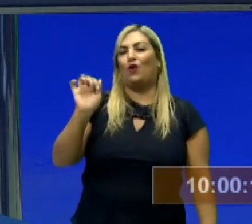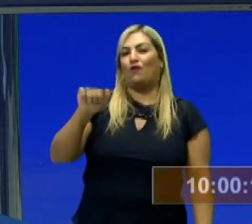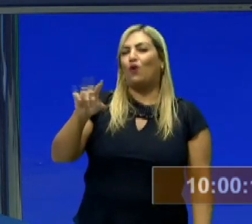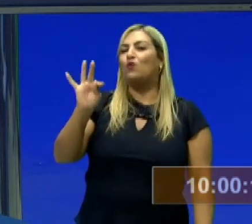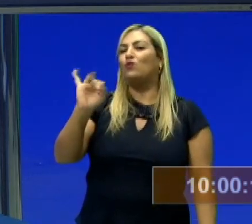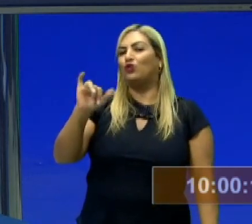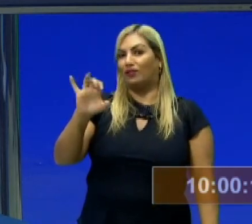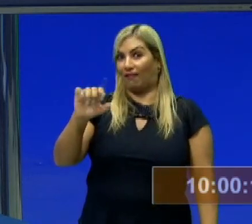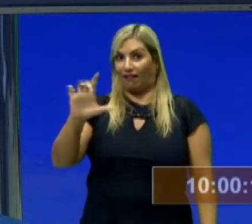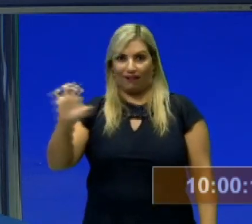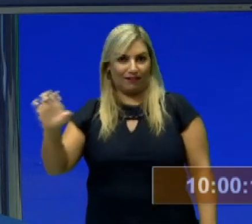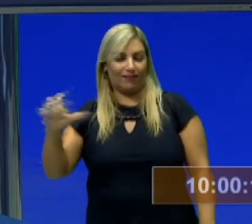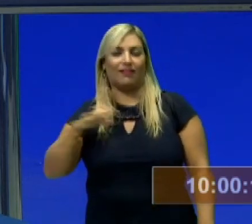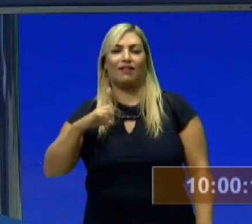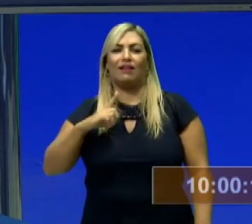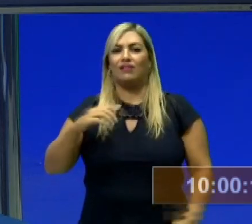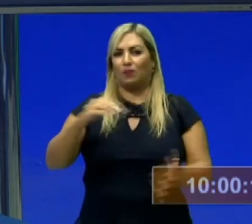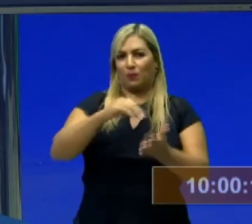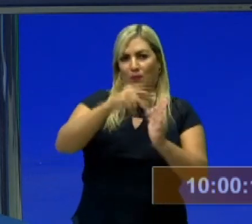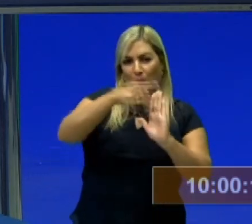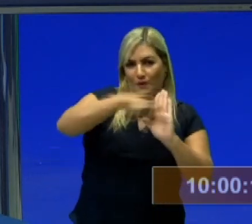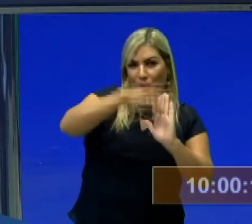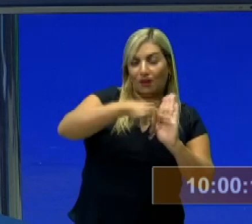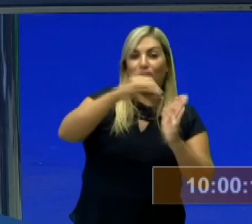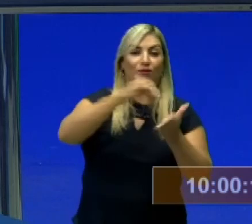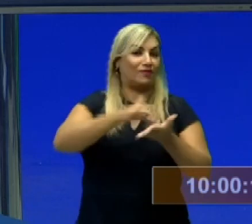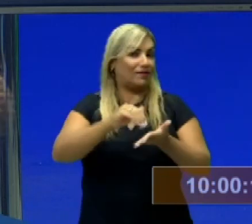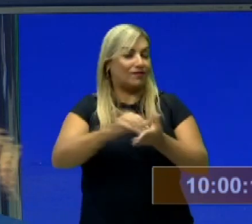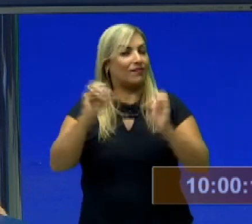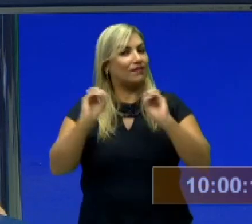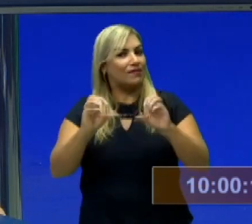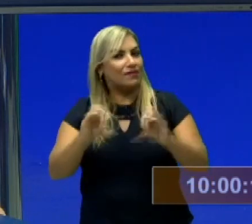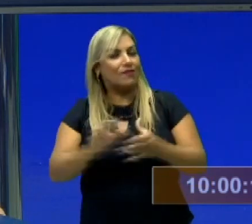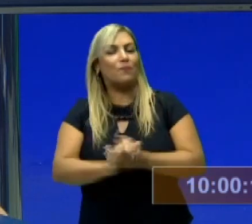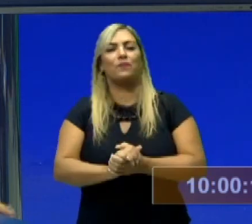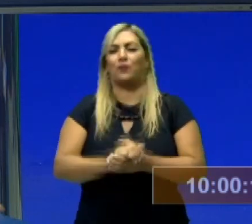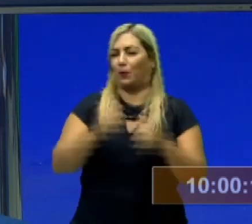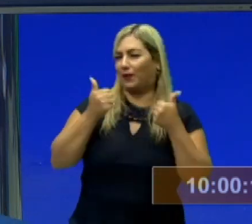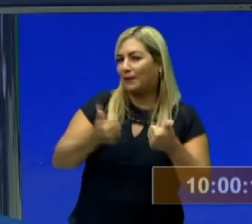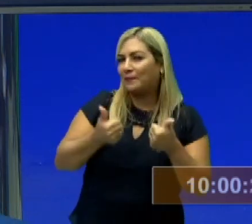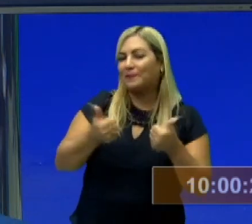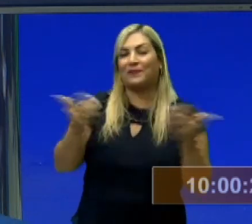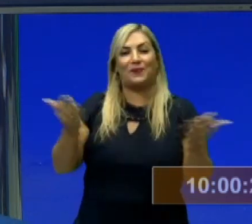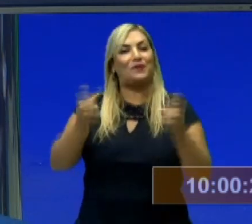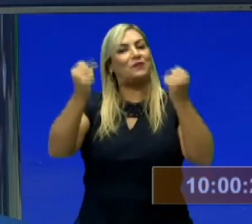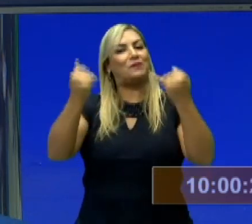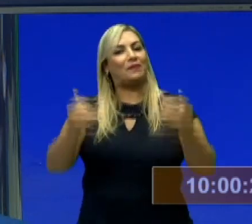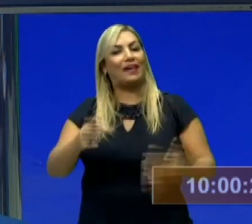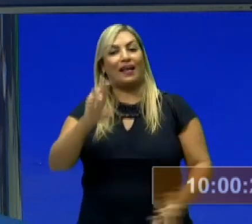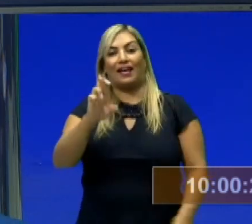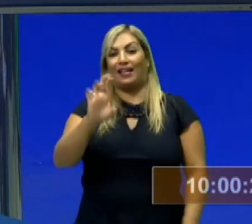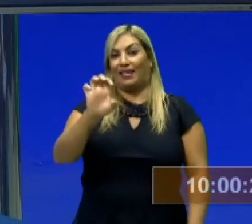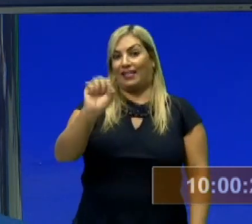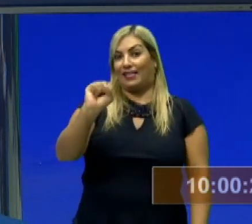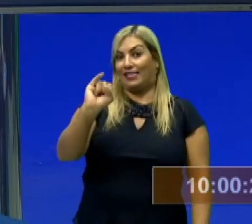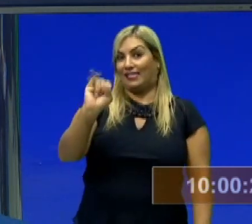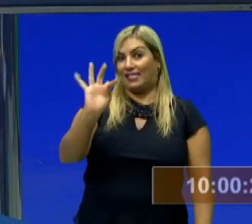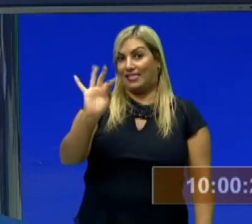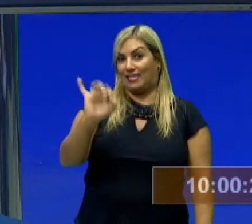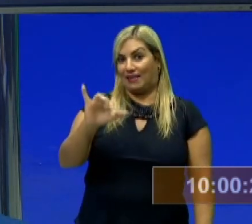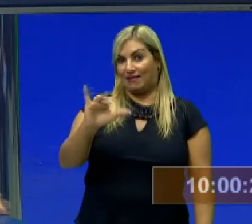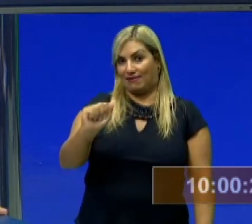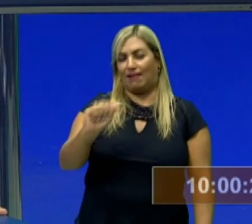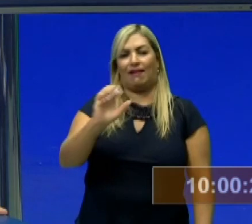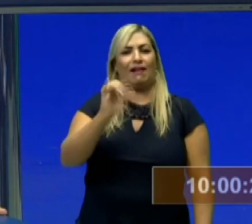esse é um projeto SEDUC em ação, beleza? Vamos lá então? Hoje nós vamos falar sobre resistência elétrica,